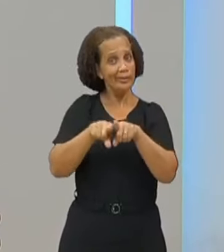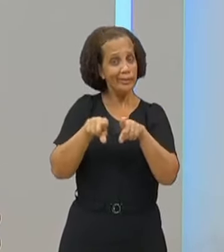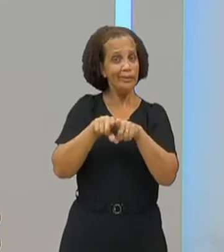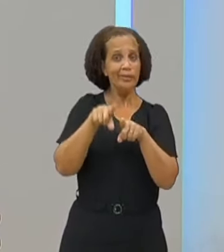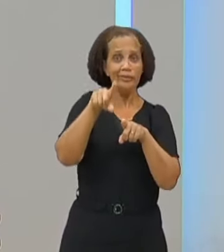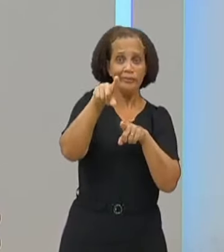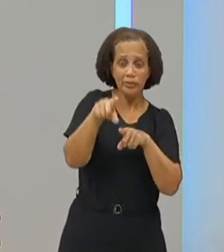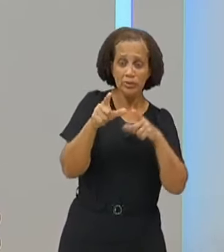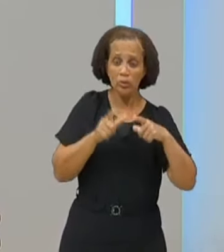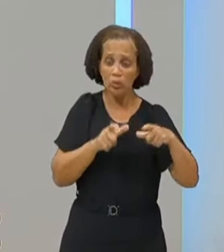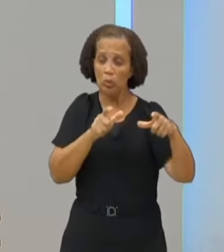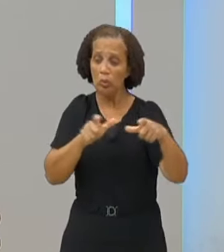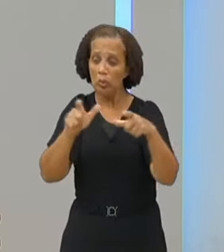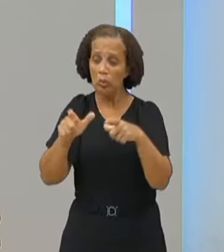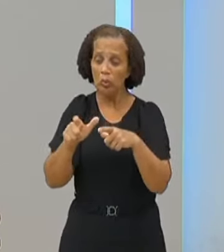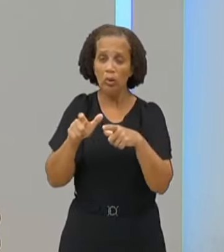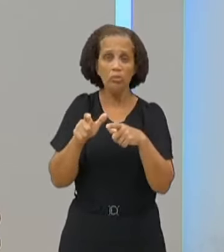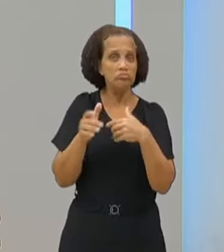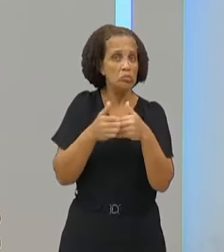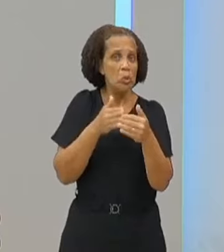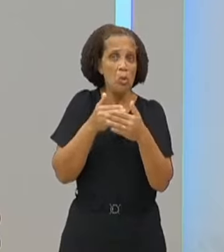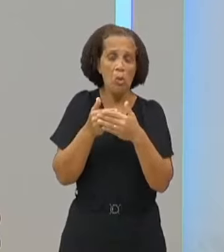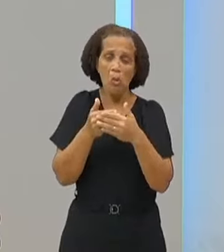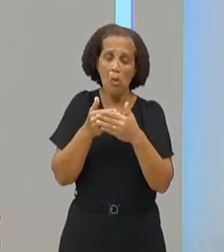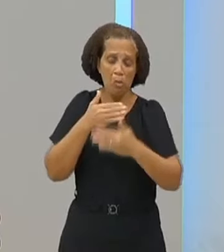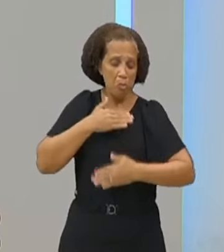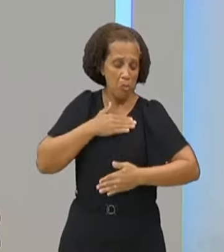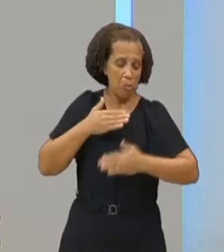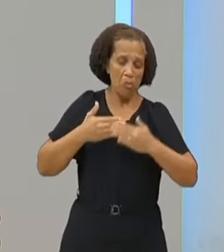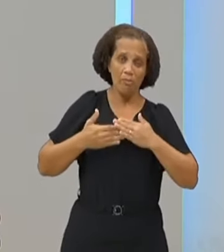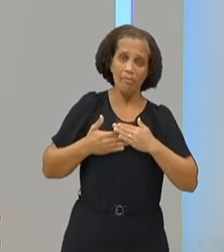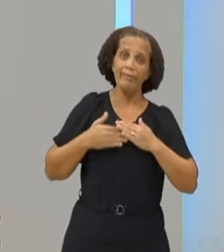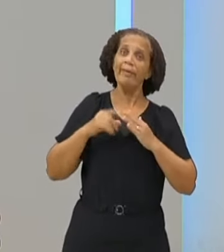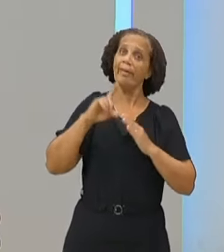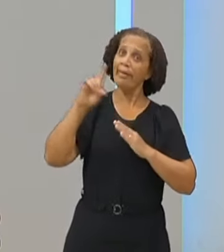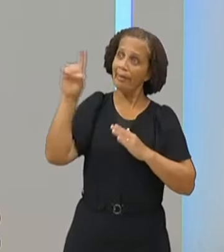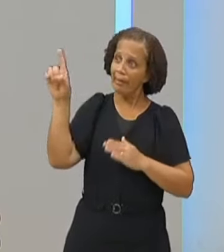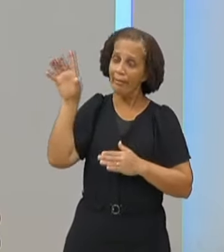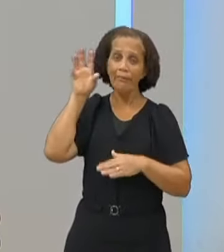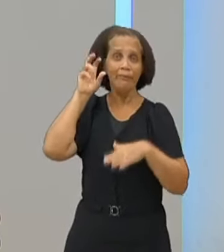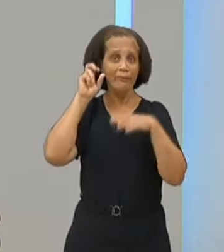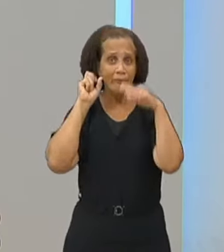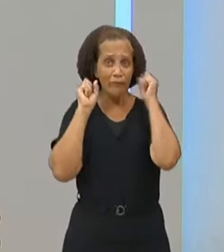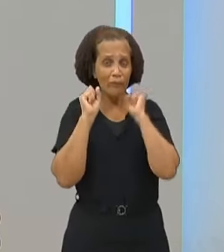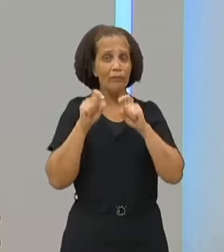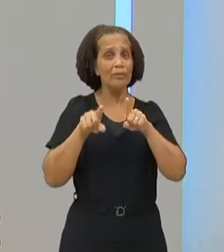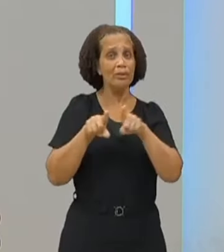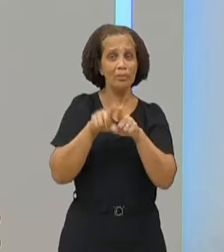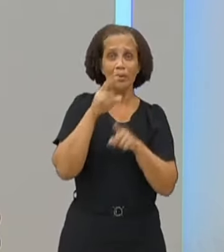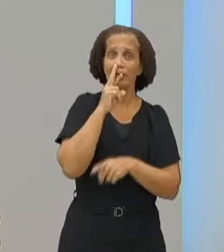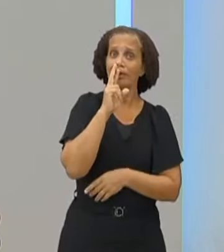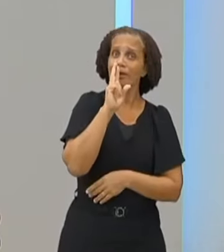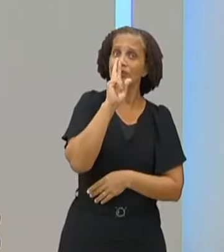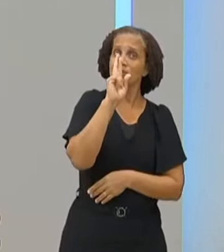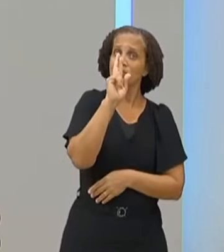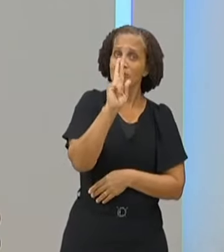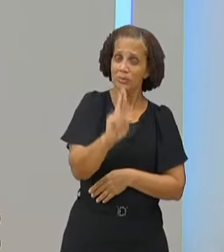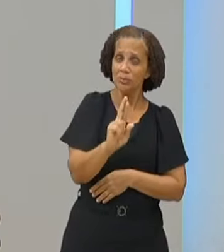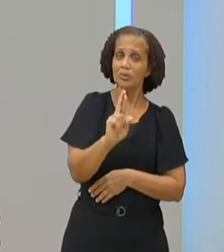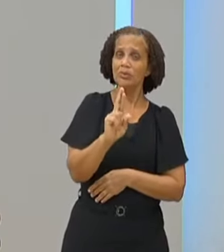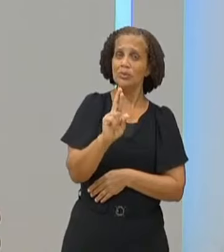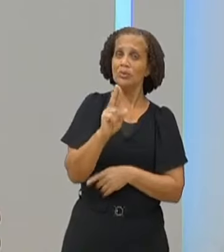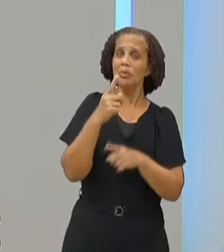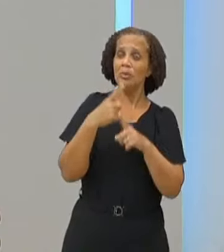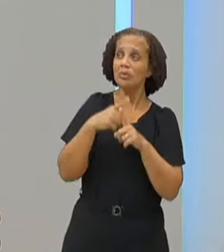como esteja, se clamar, Deus ouve e responde, porque Ele é bom, Ele